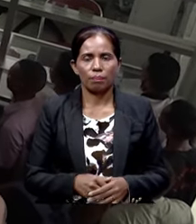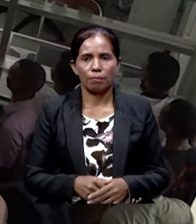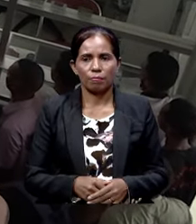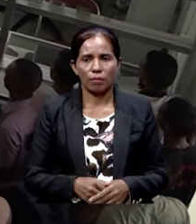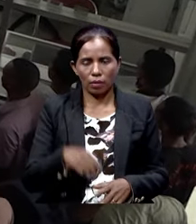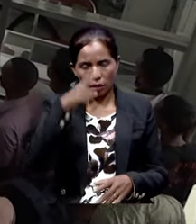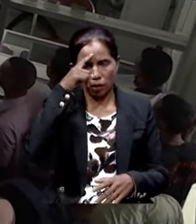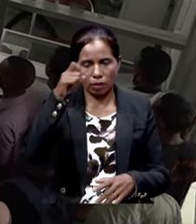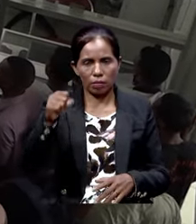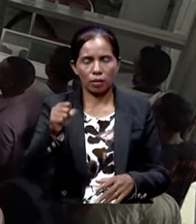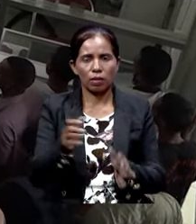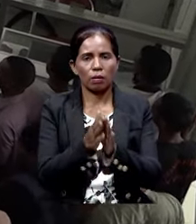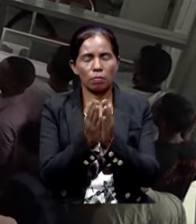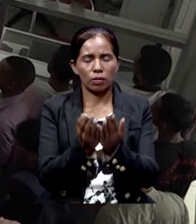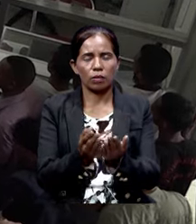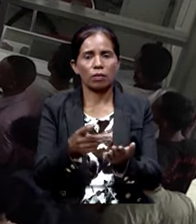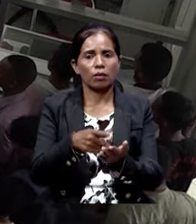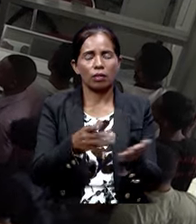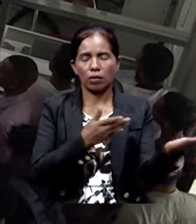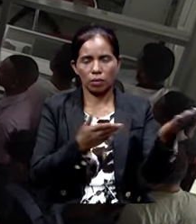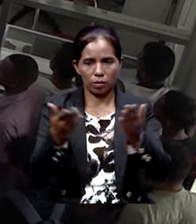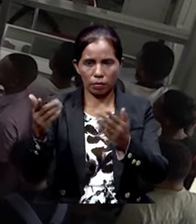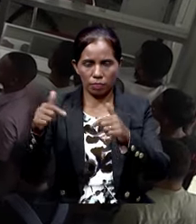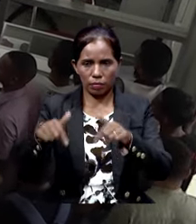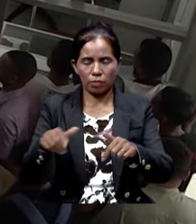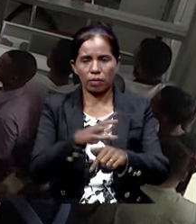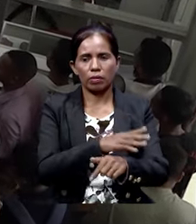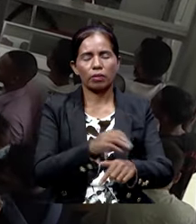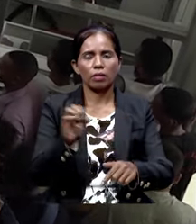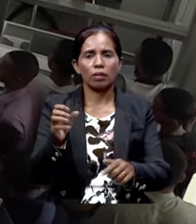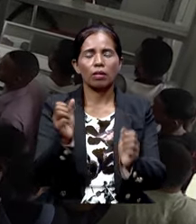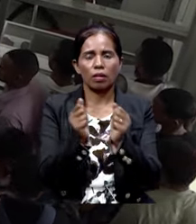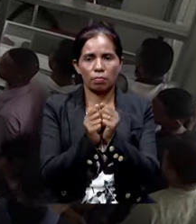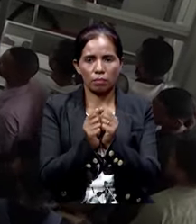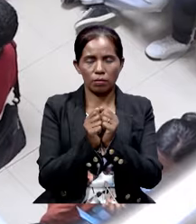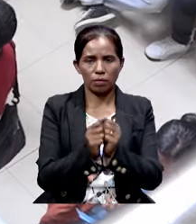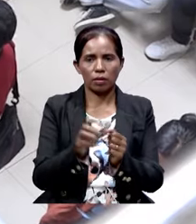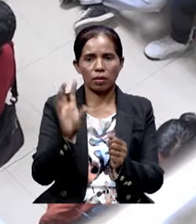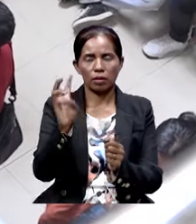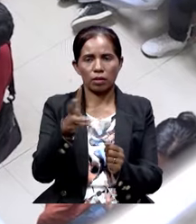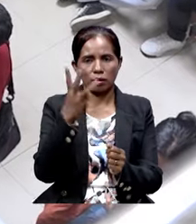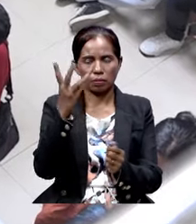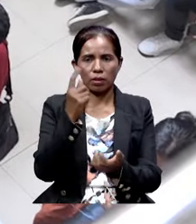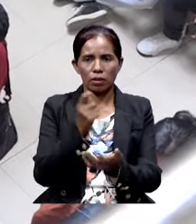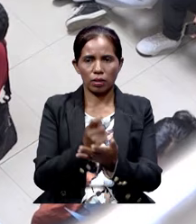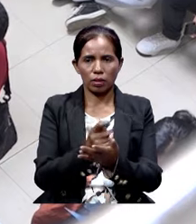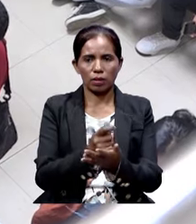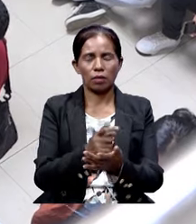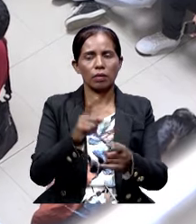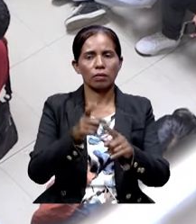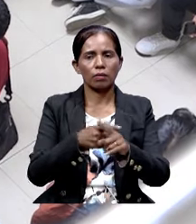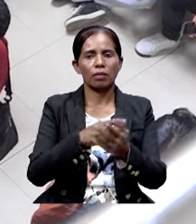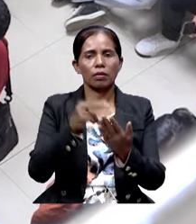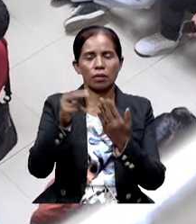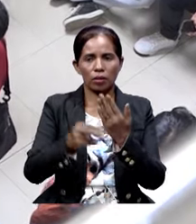Também, careneta passaporte ne beharuka mai huzi Finlândia, ho total hamutu kriyon sanulo resinem, e a fula